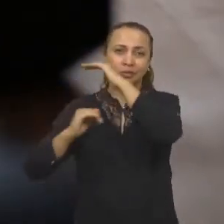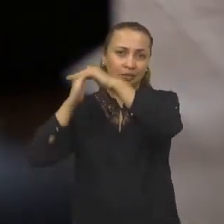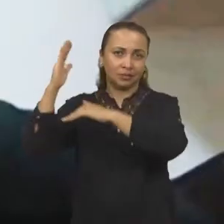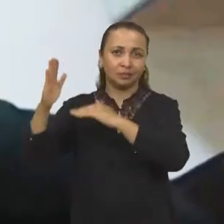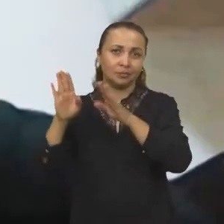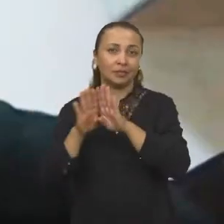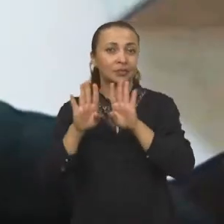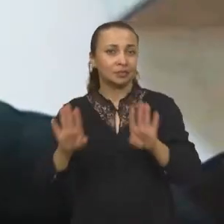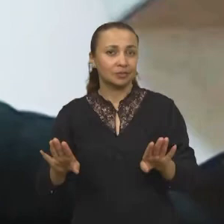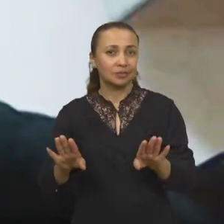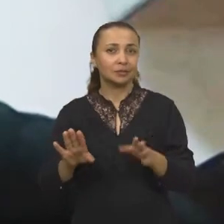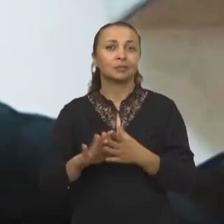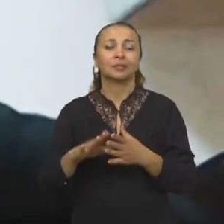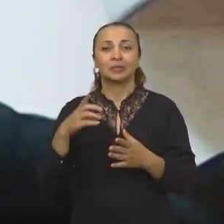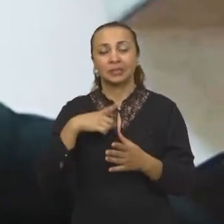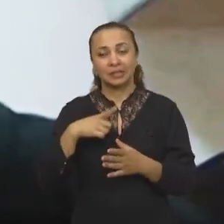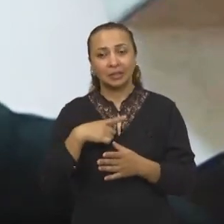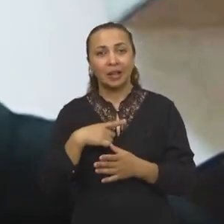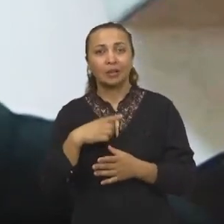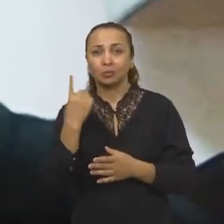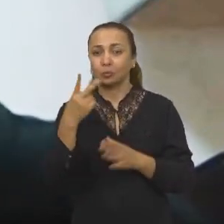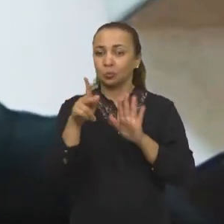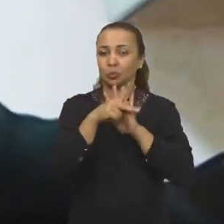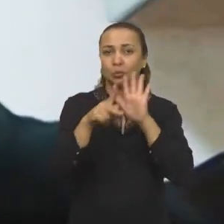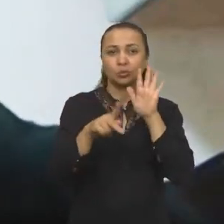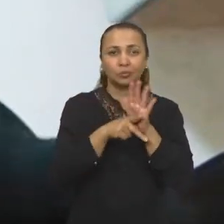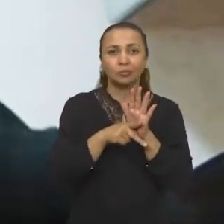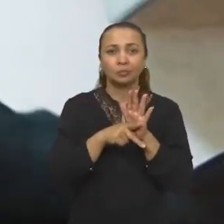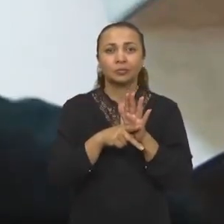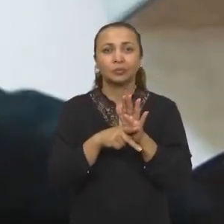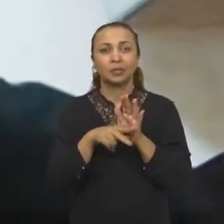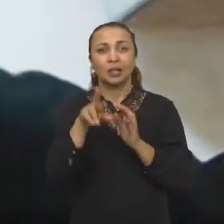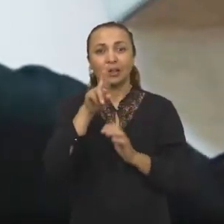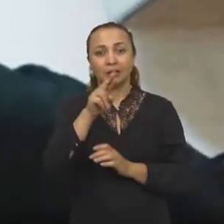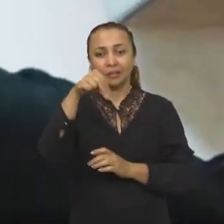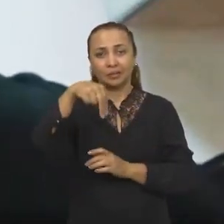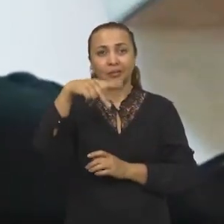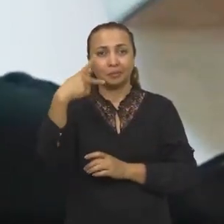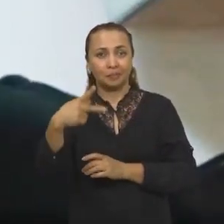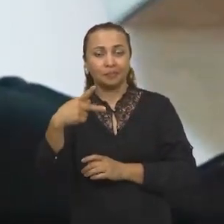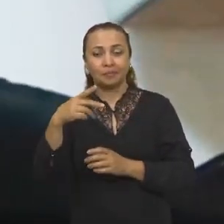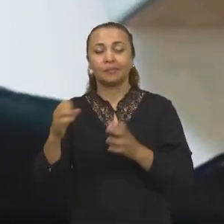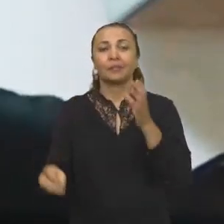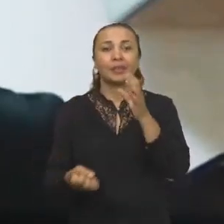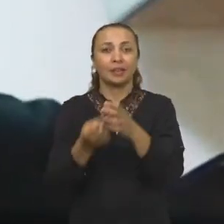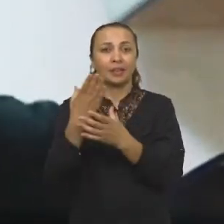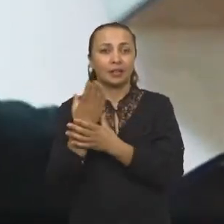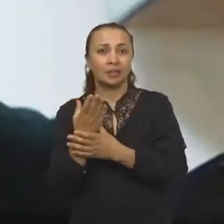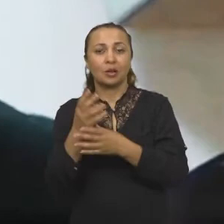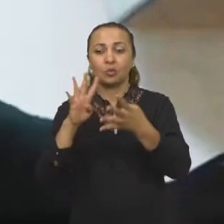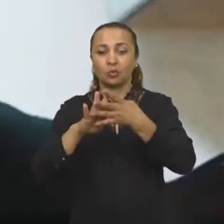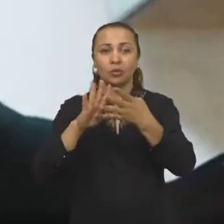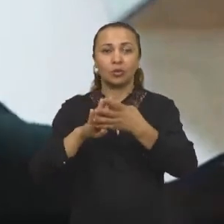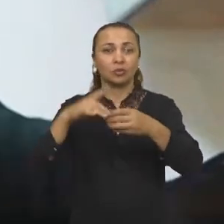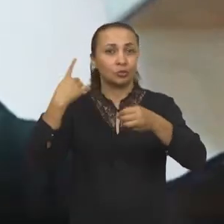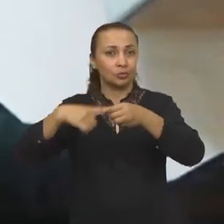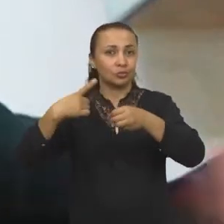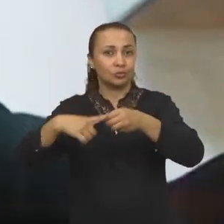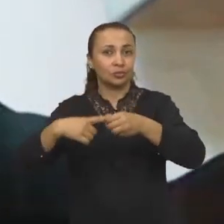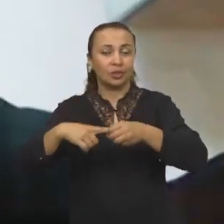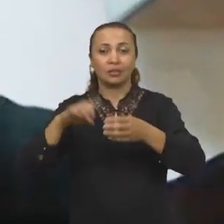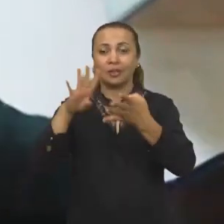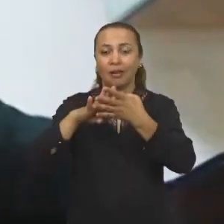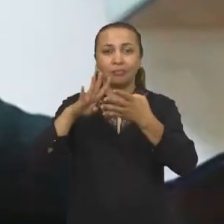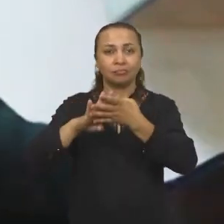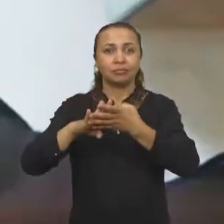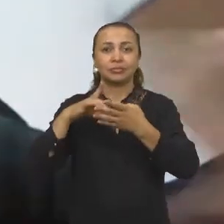né? E então, assim, existe um projeto na RNP que é a criação de redes metropolitanas, né?